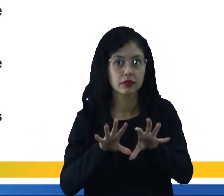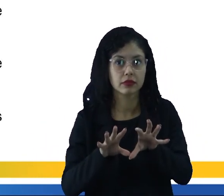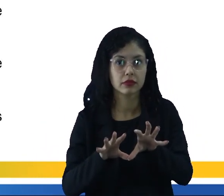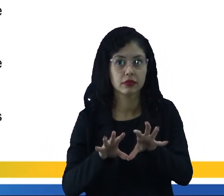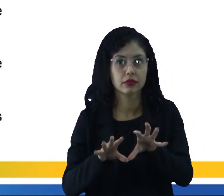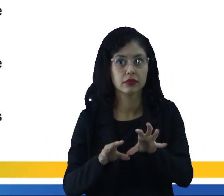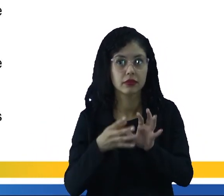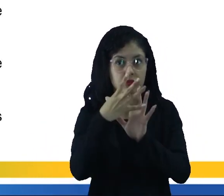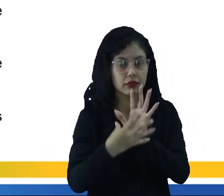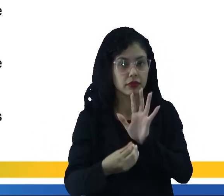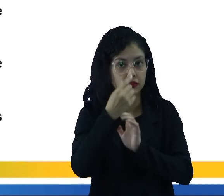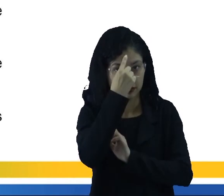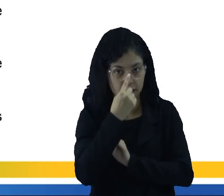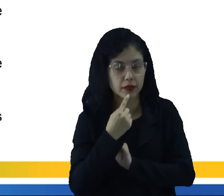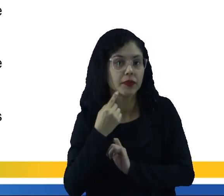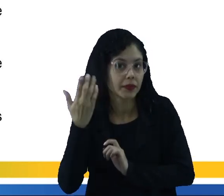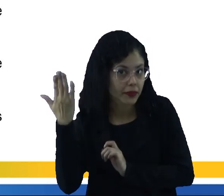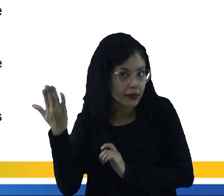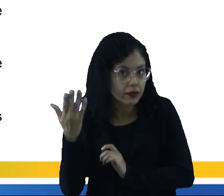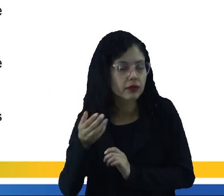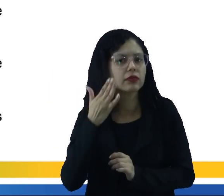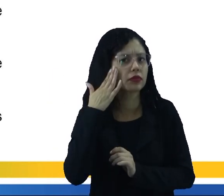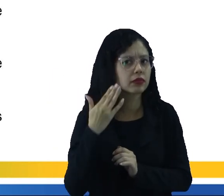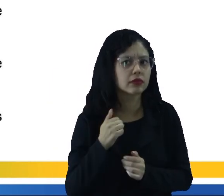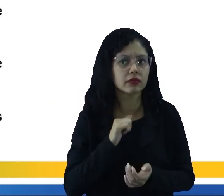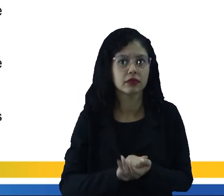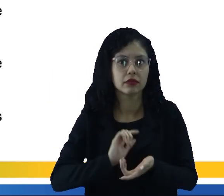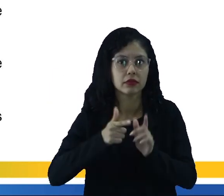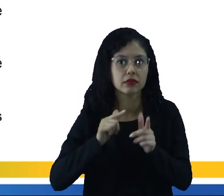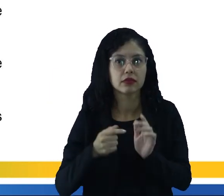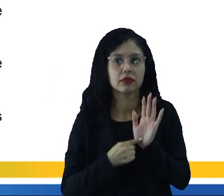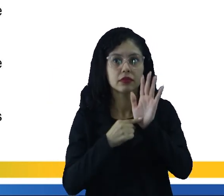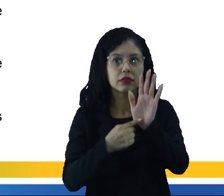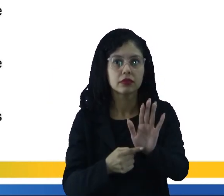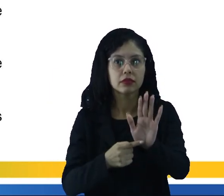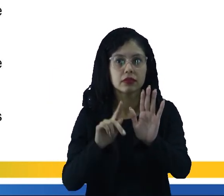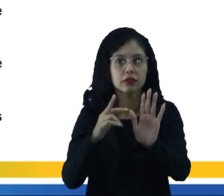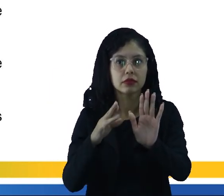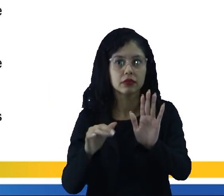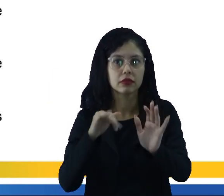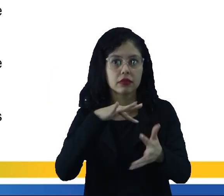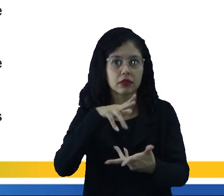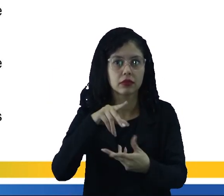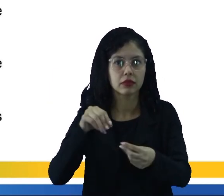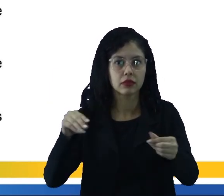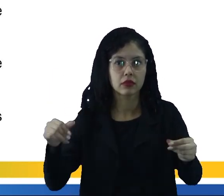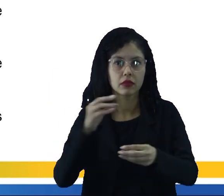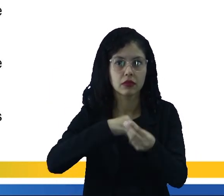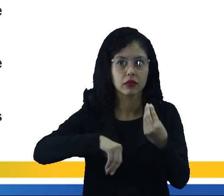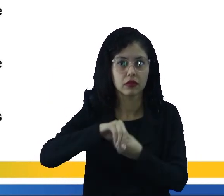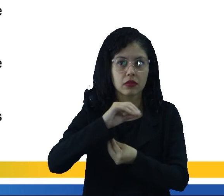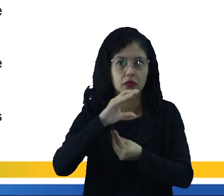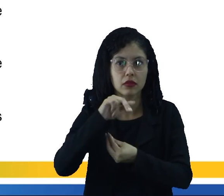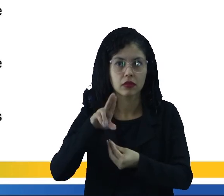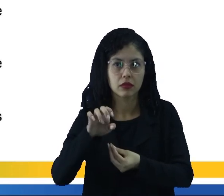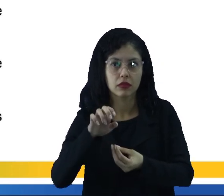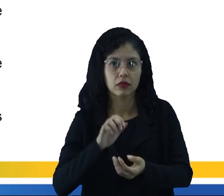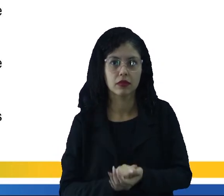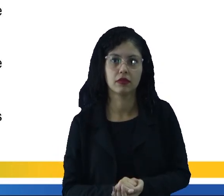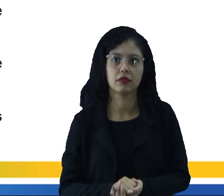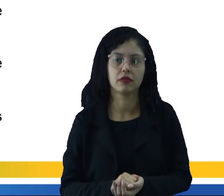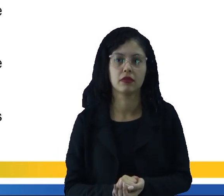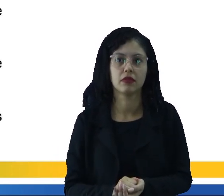do lado aí a projeção de Mercator para você poder se situar. Letra A. Apresentar um hemisfério terrestre envolvido por um